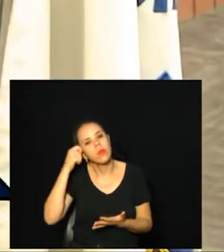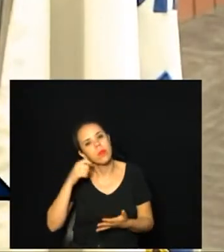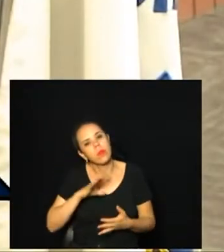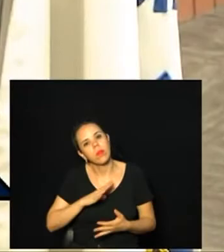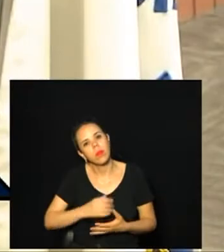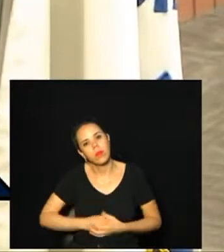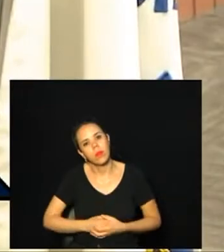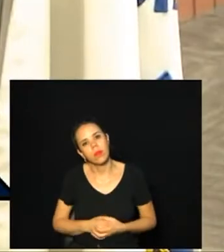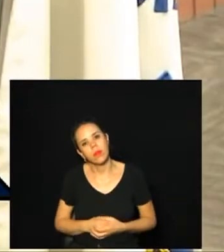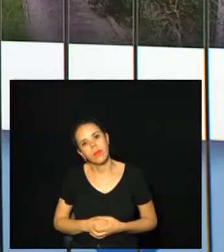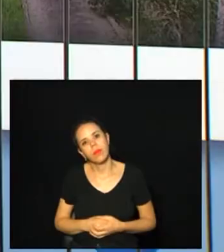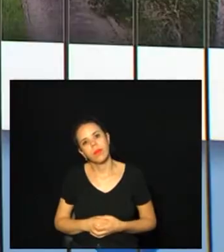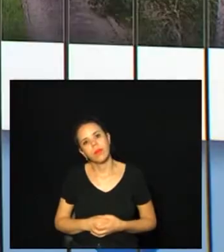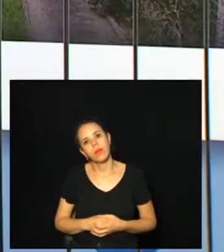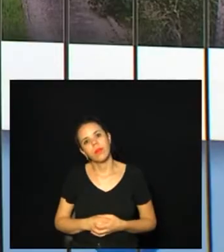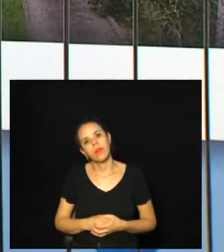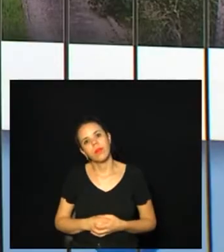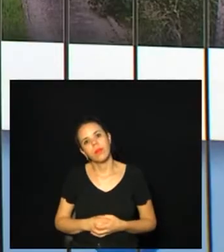cidade.